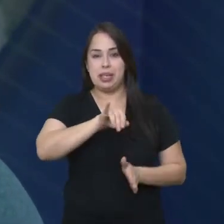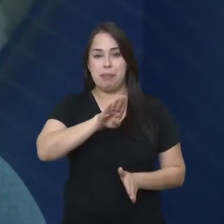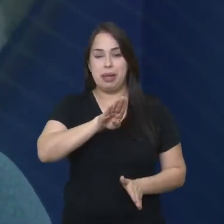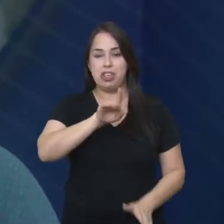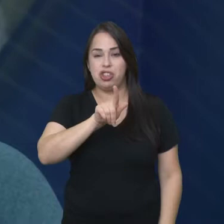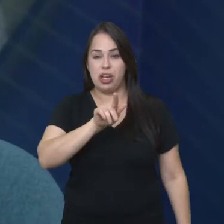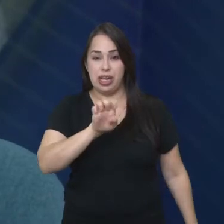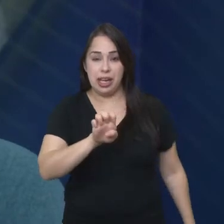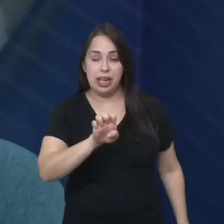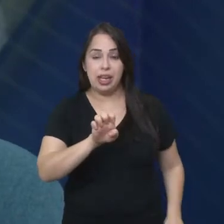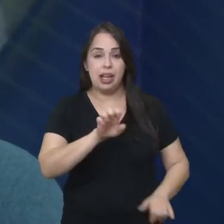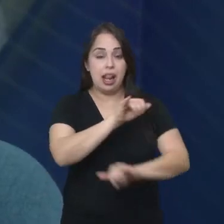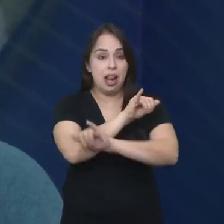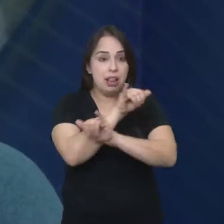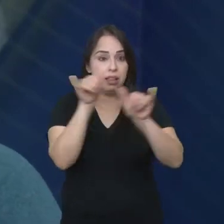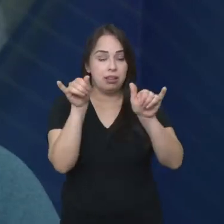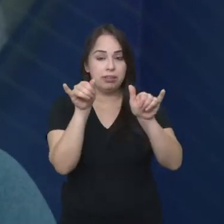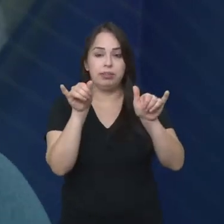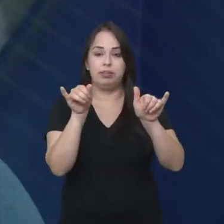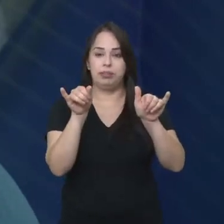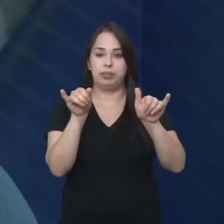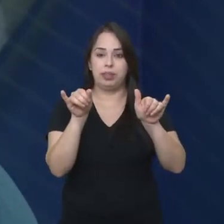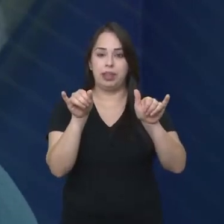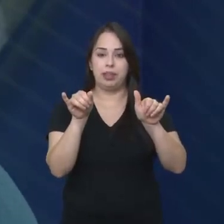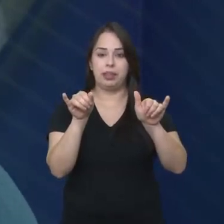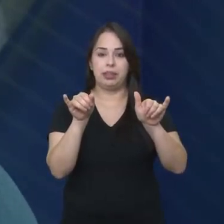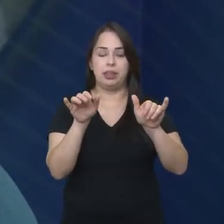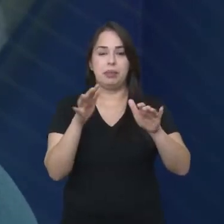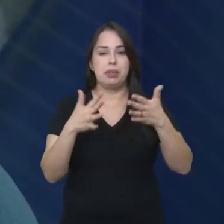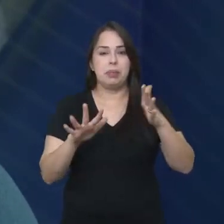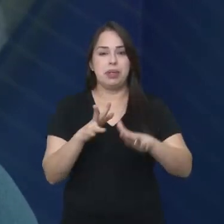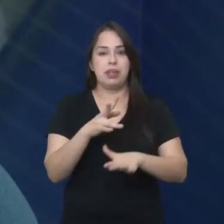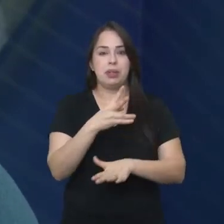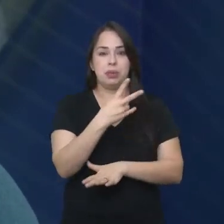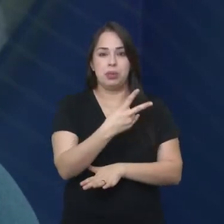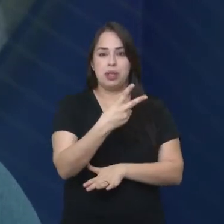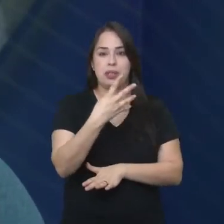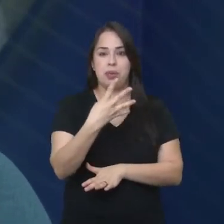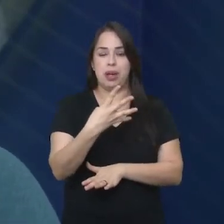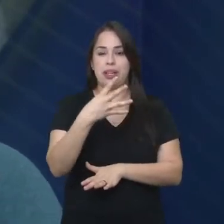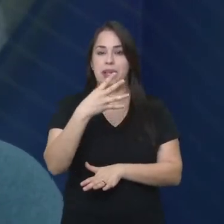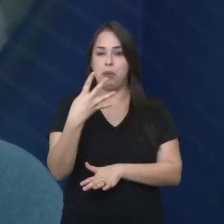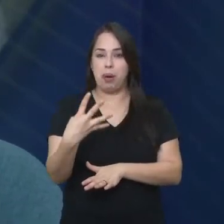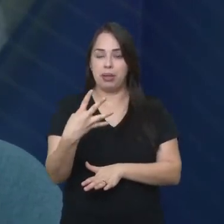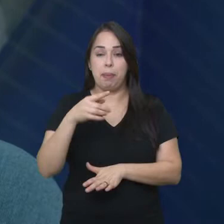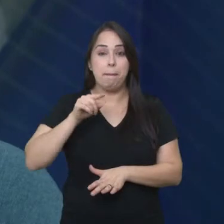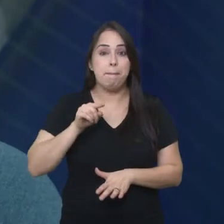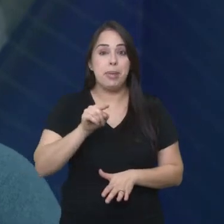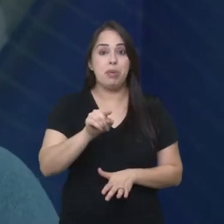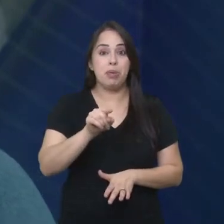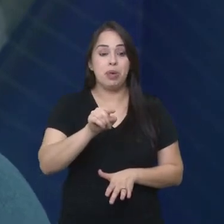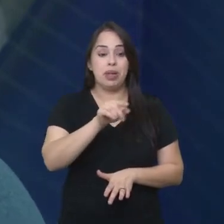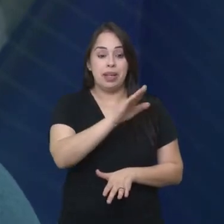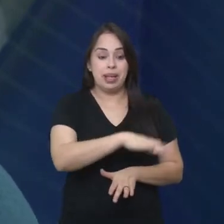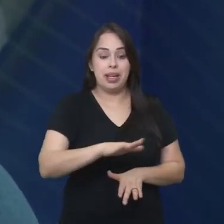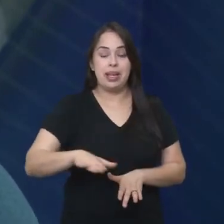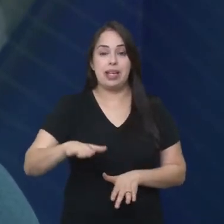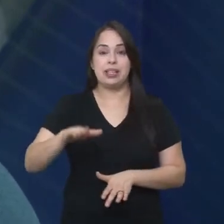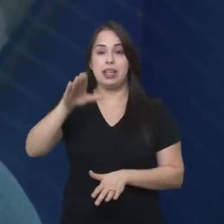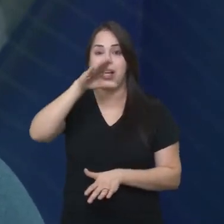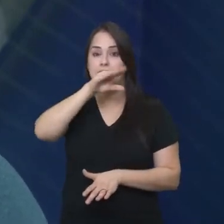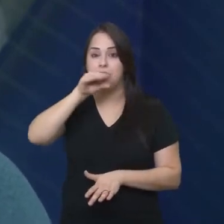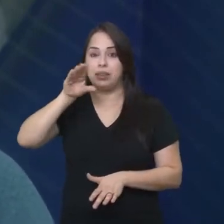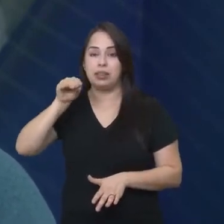pesquisa recente, olha só, que aponta que ao menos 244 mil crianças e adolescentes entre 6 e 11